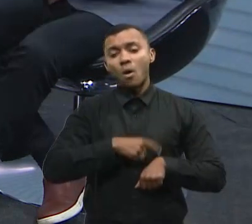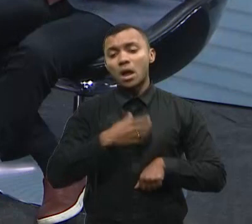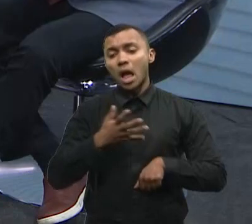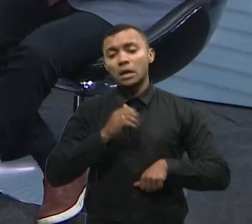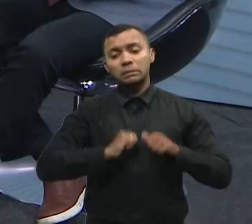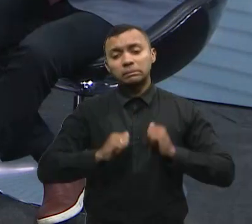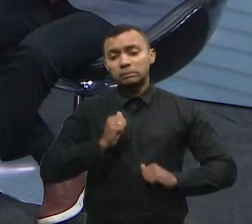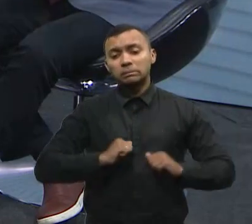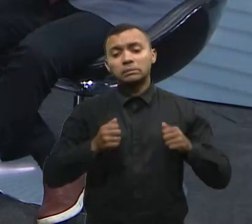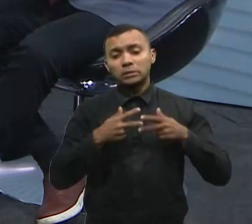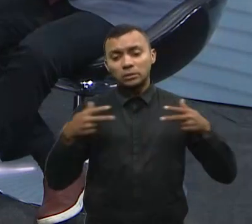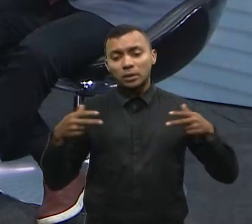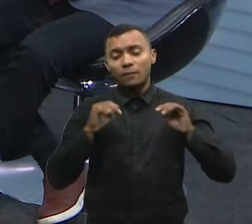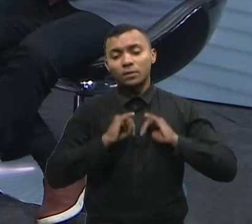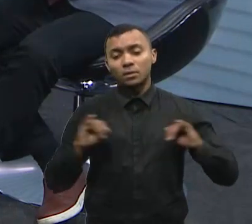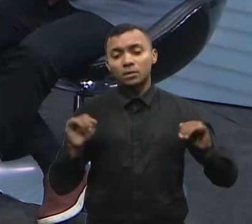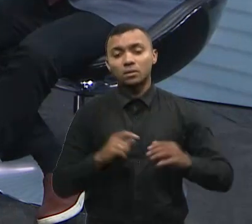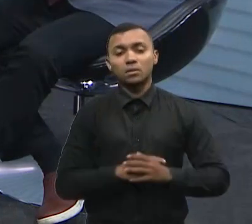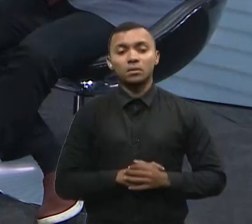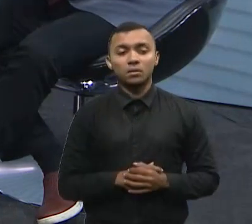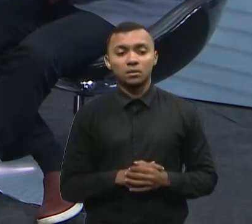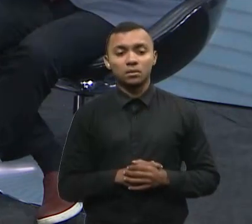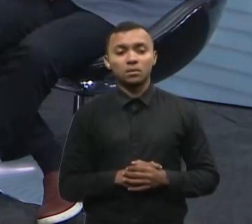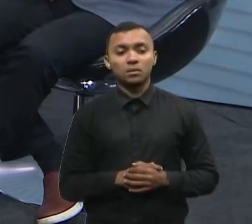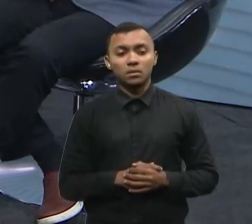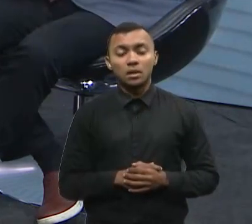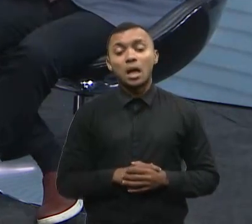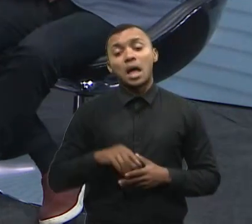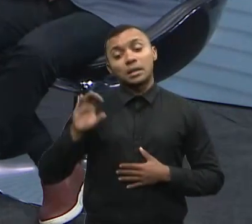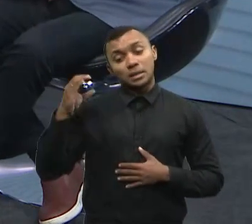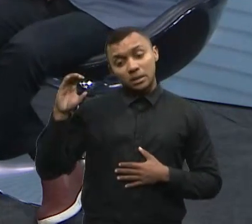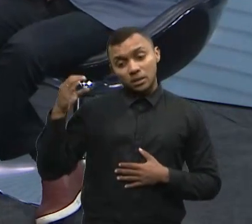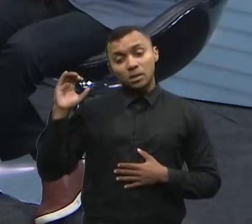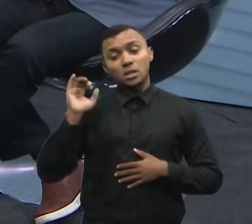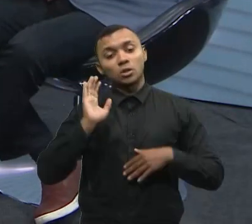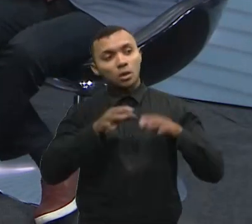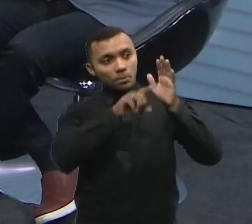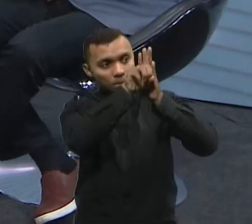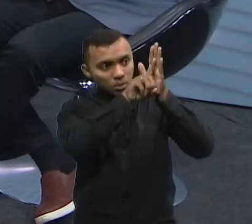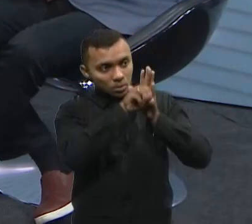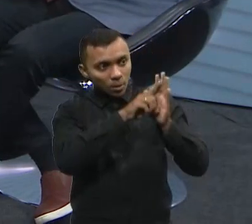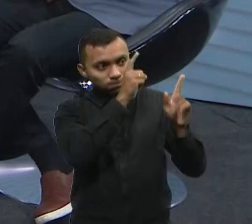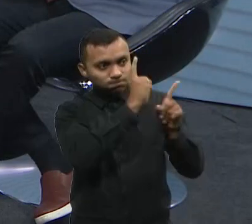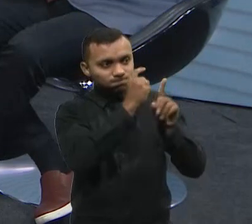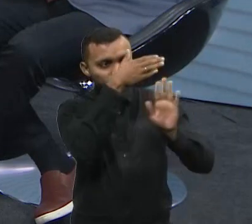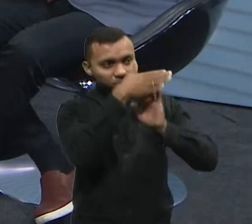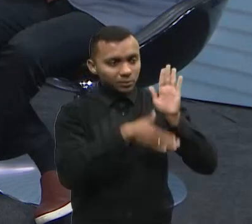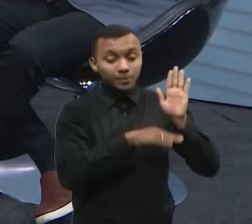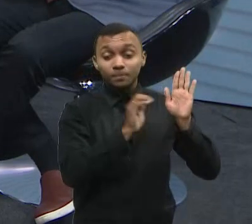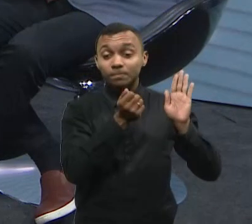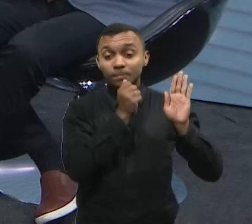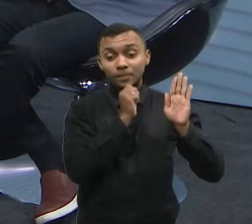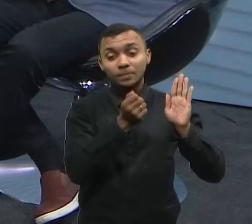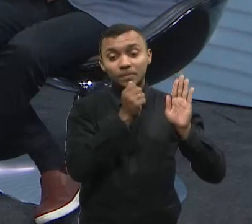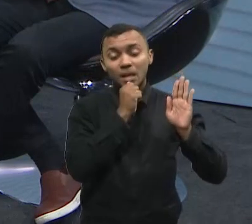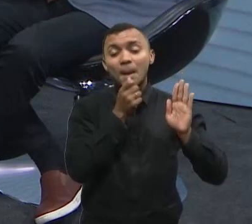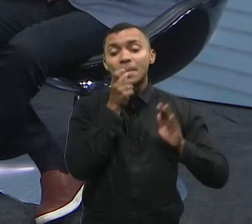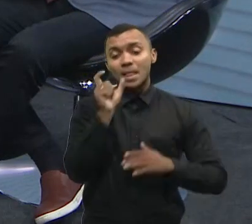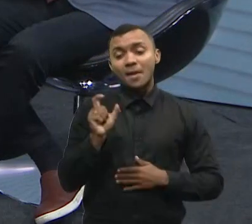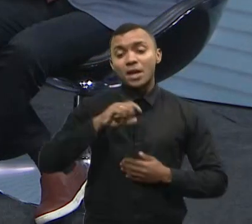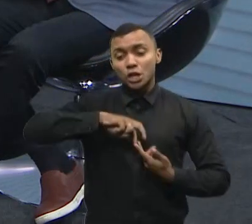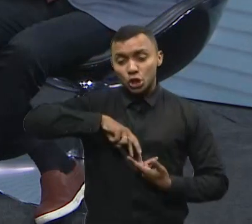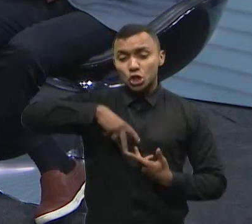qual razão a medicina ainda não descobriu? Algumas hipóteses, né? Algumas sugestões. A gente sabe que o componente genético é muito